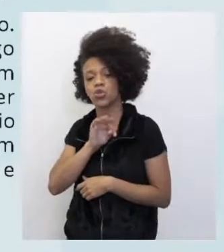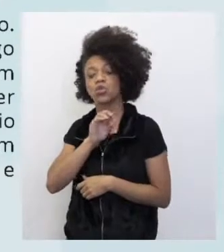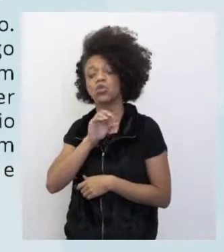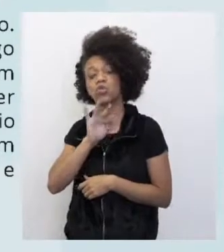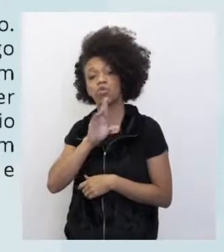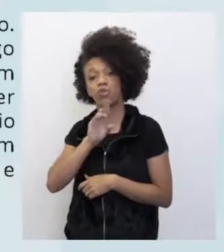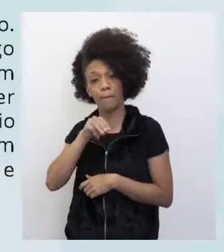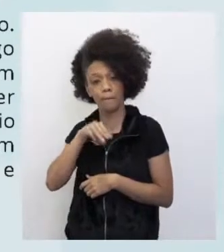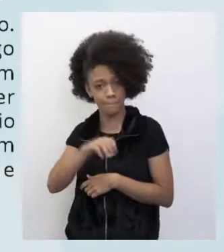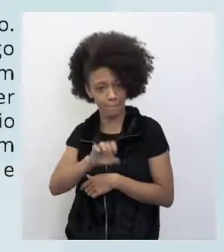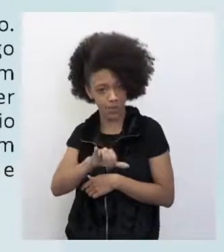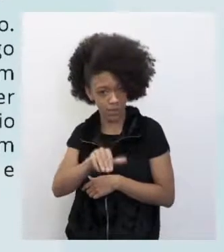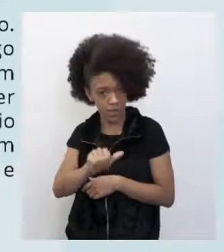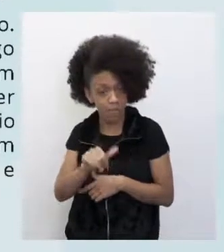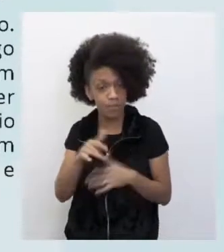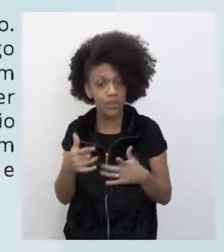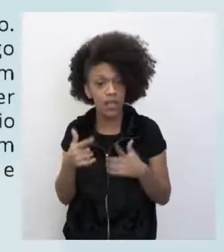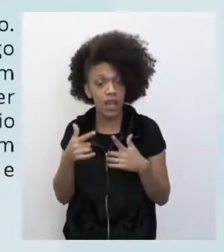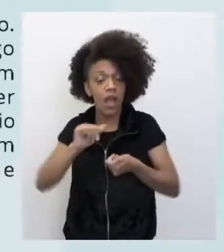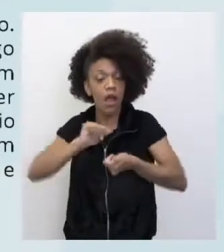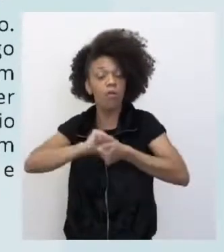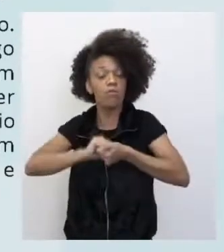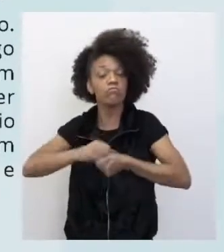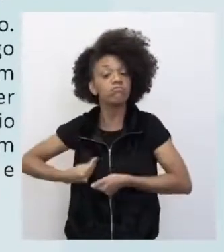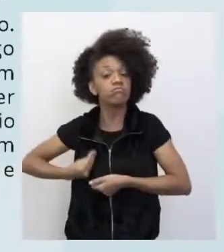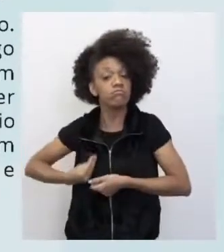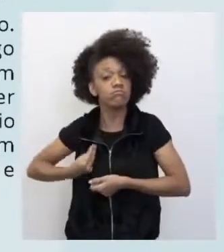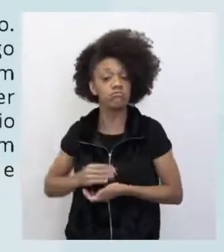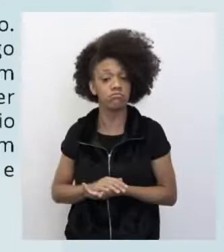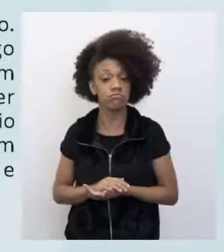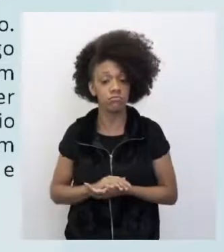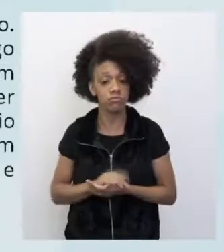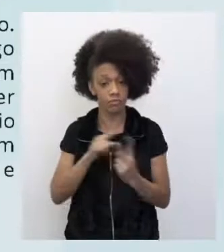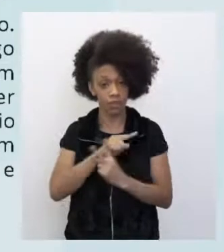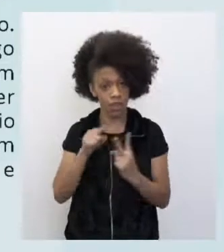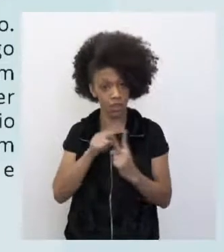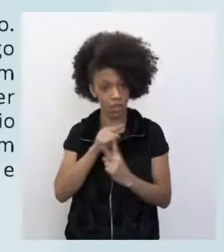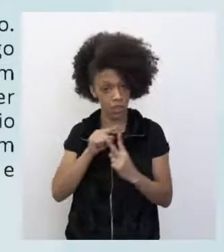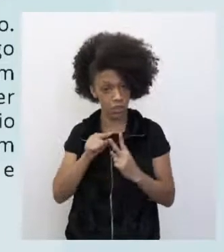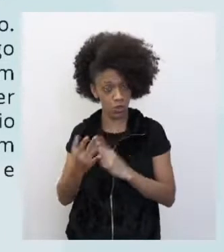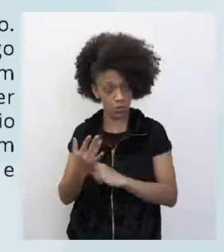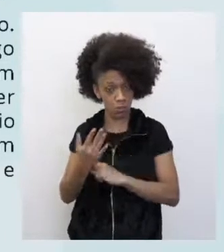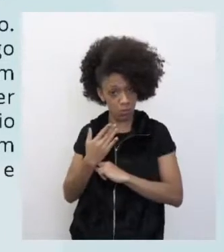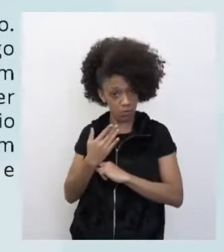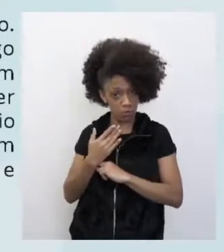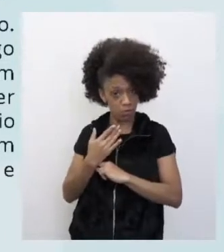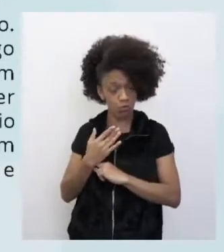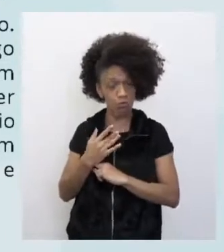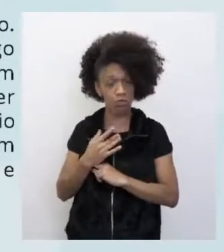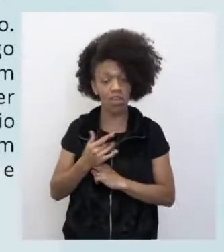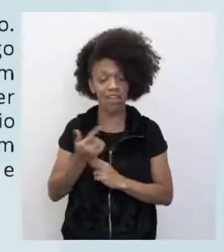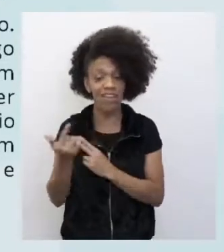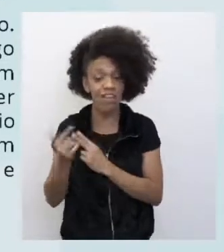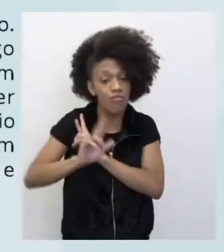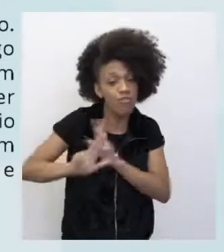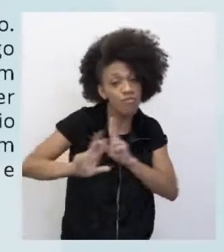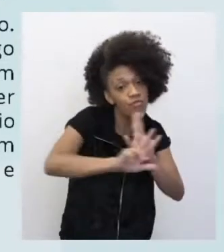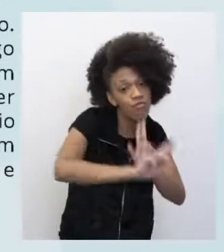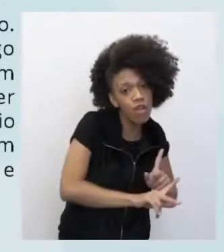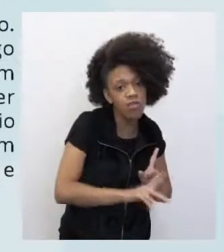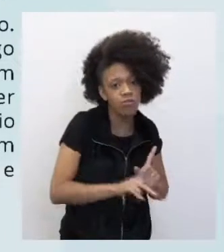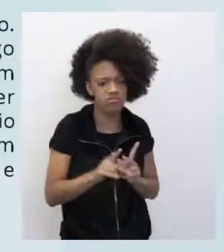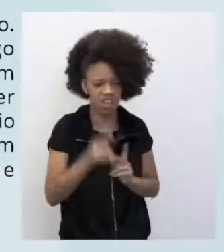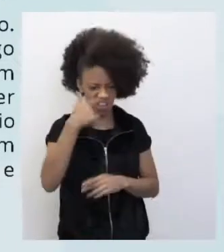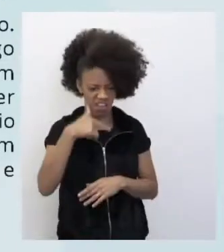Gastrostomia, as quais mantêm a minha qualidade de vida. Esses 2 acessórios, que não são comuns às outras pessoas, não me tornam uma pessoa